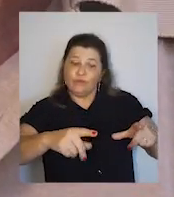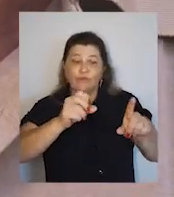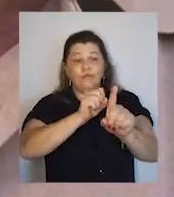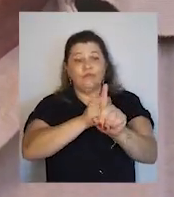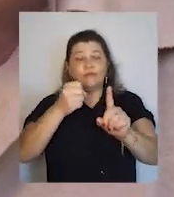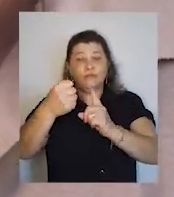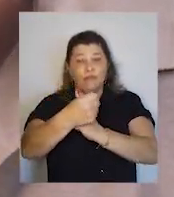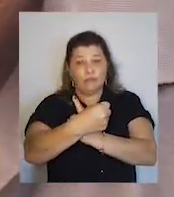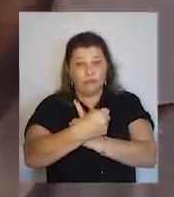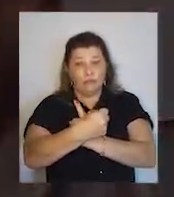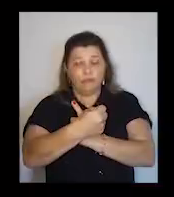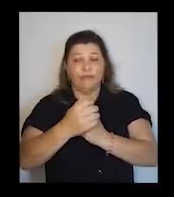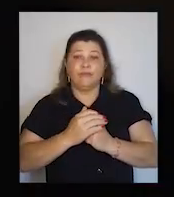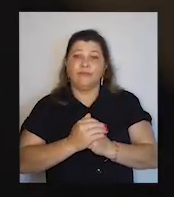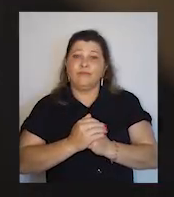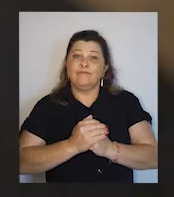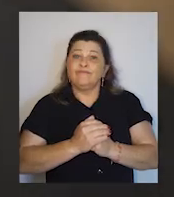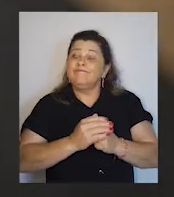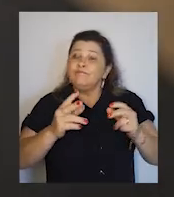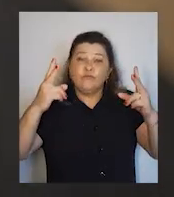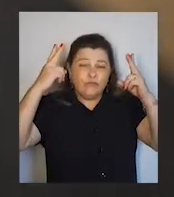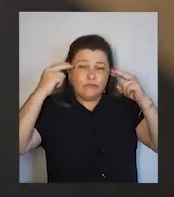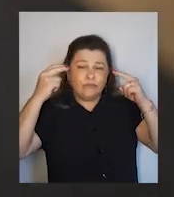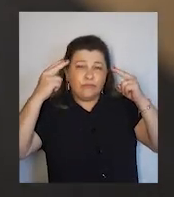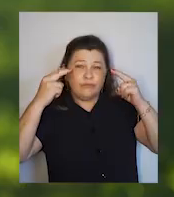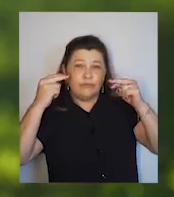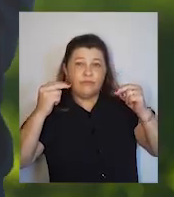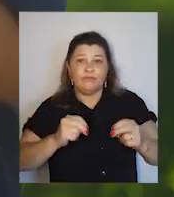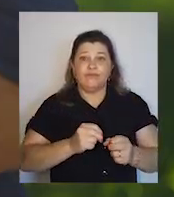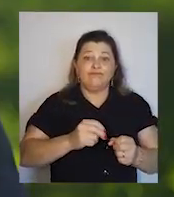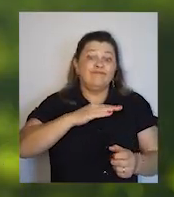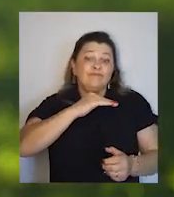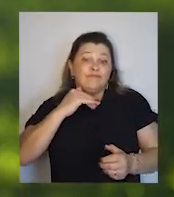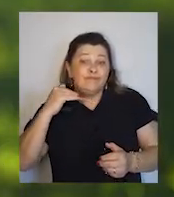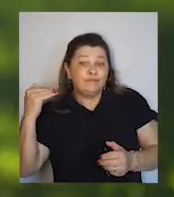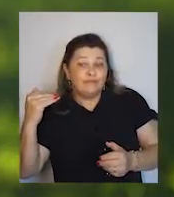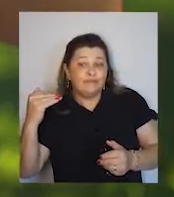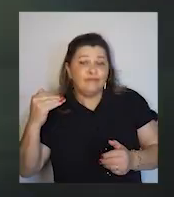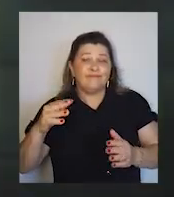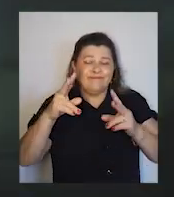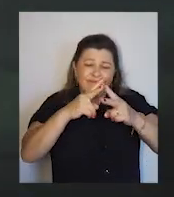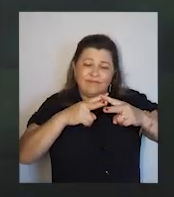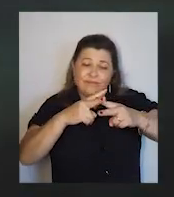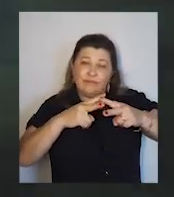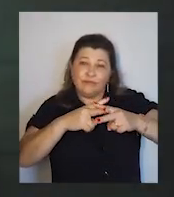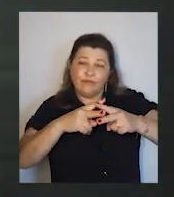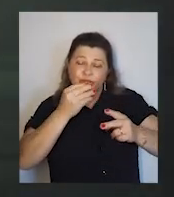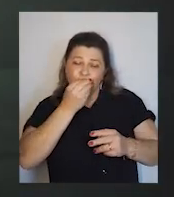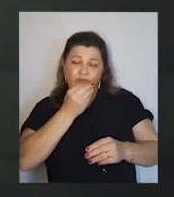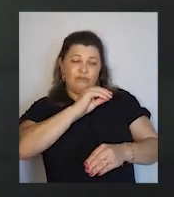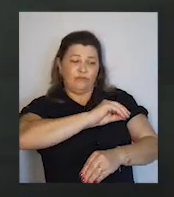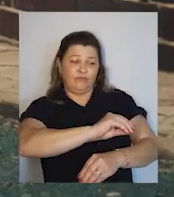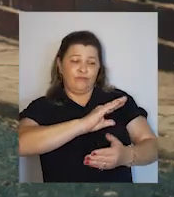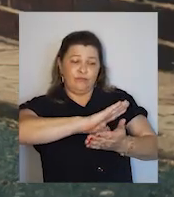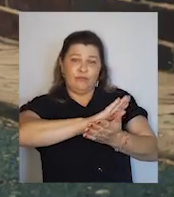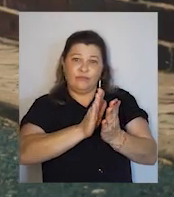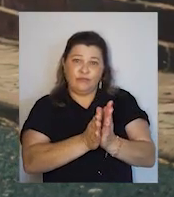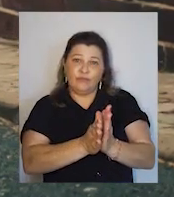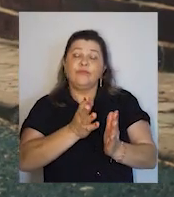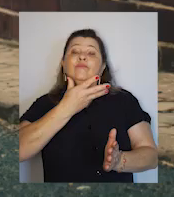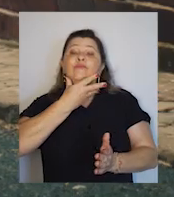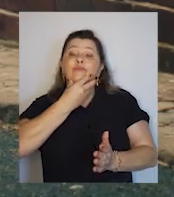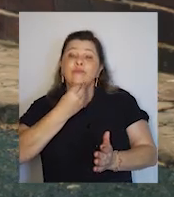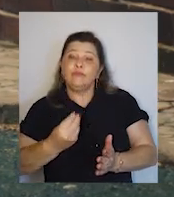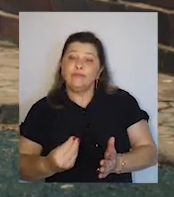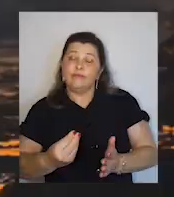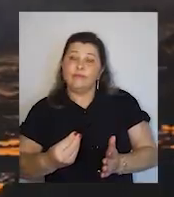social. São comuns altos índices de mortes, violências e abandonos associados aos